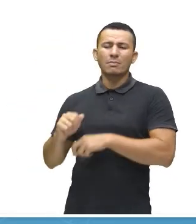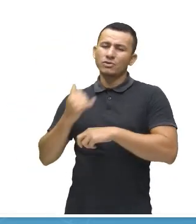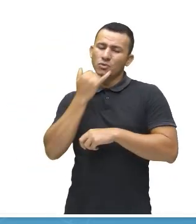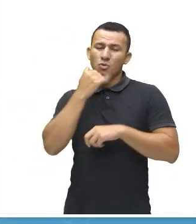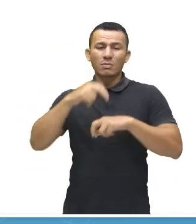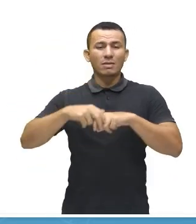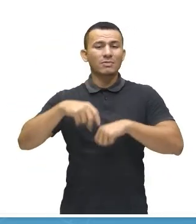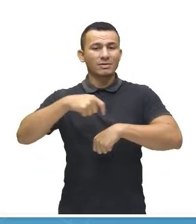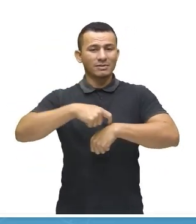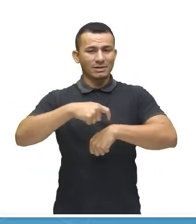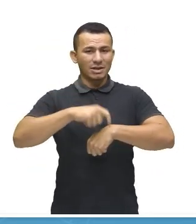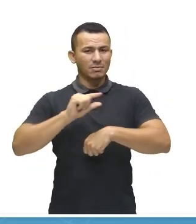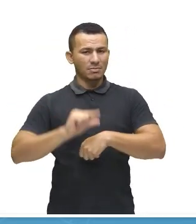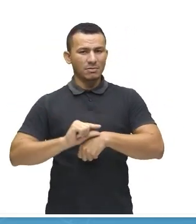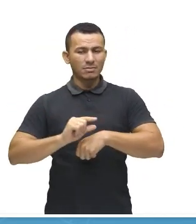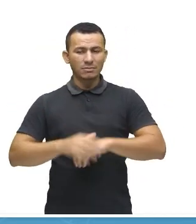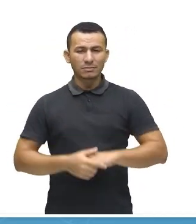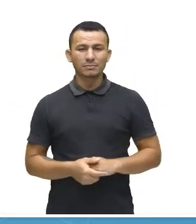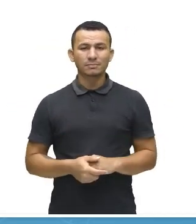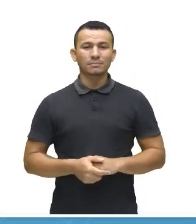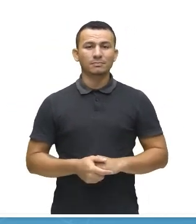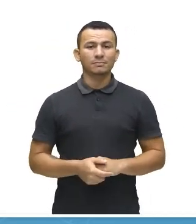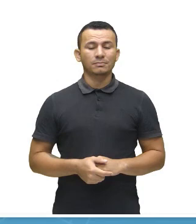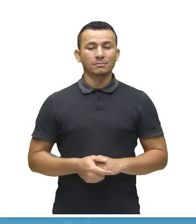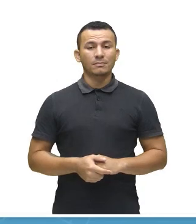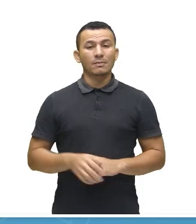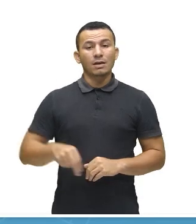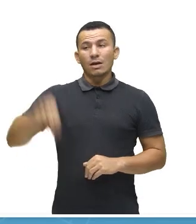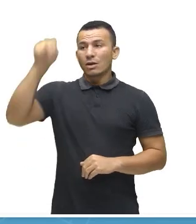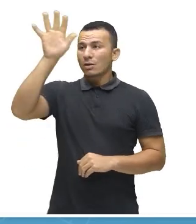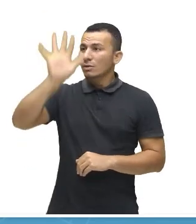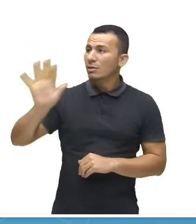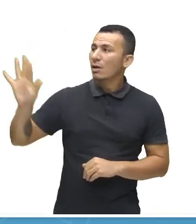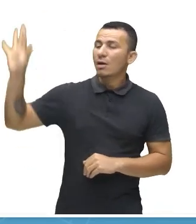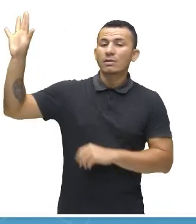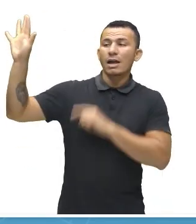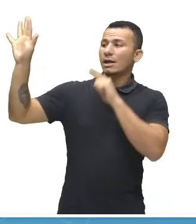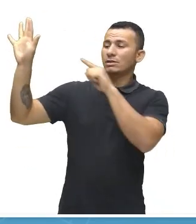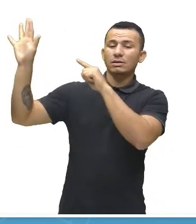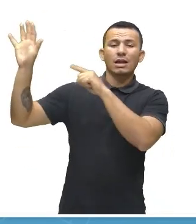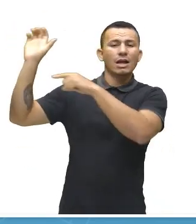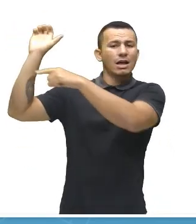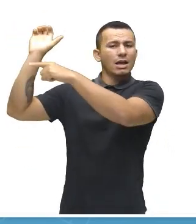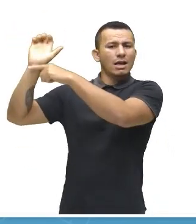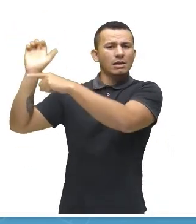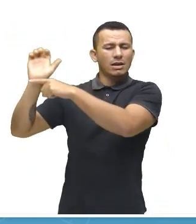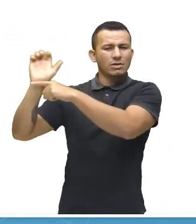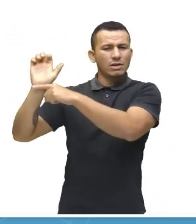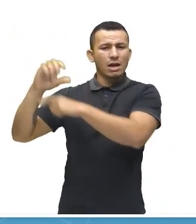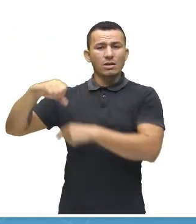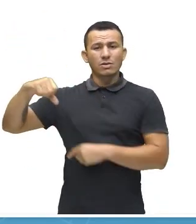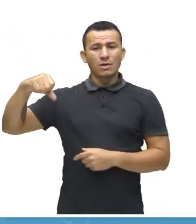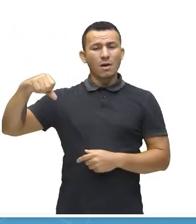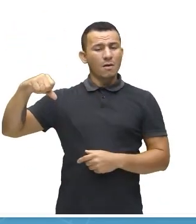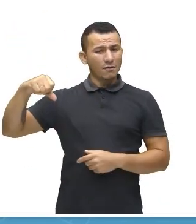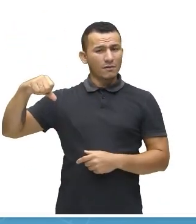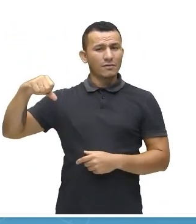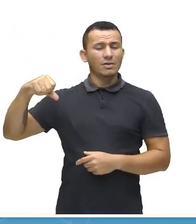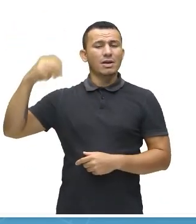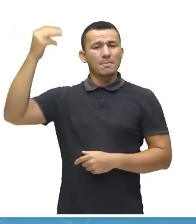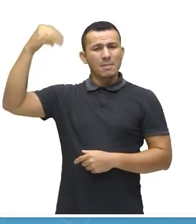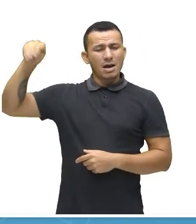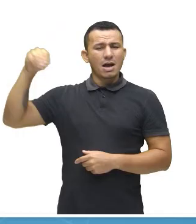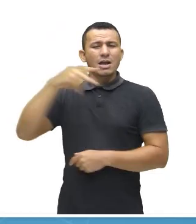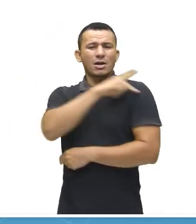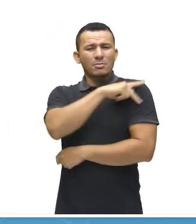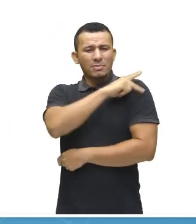tá, gente? Aí a gente tem região Nordeste, onde nós temos 9 estados: Maranhão,